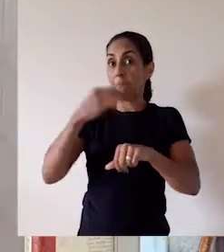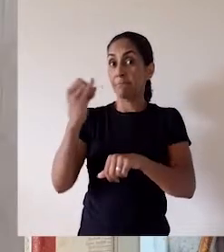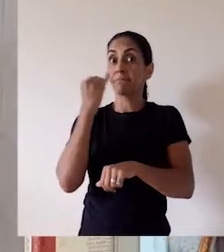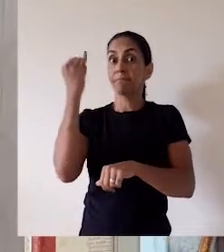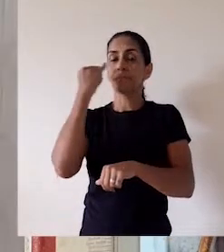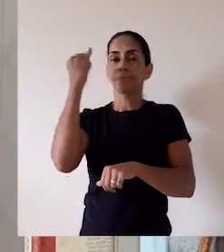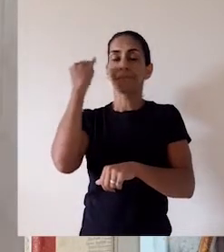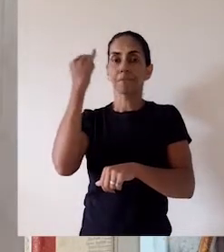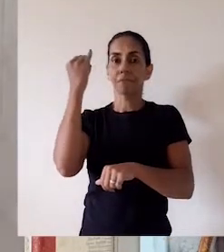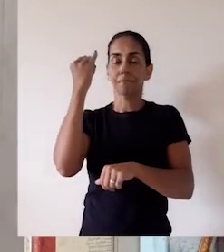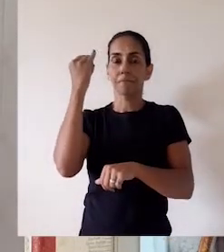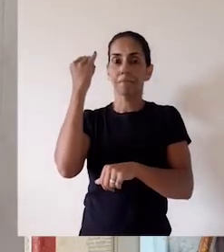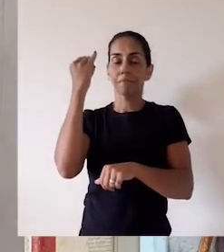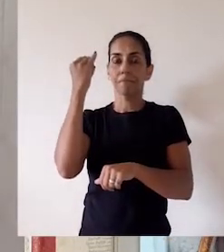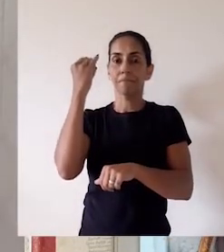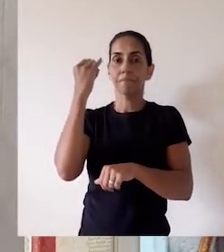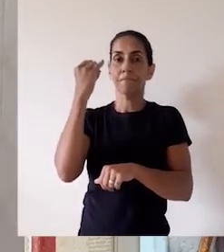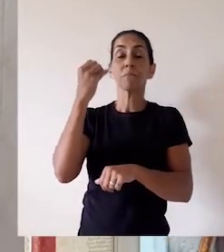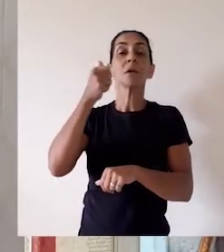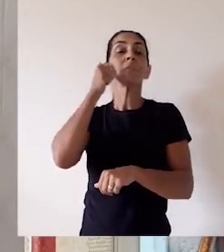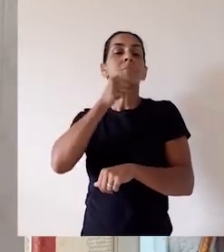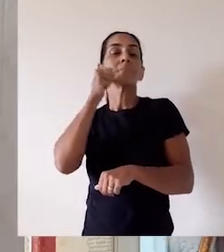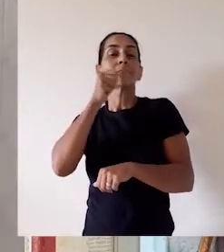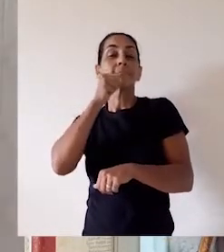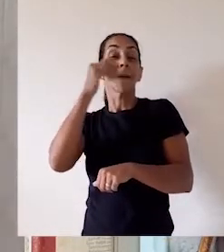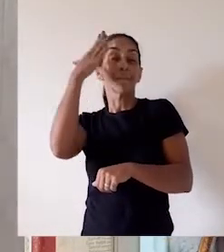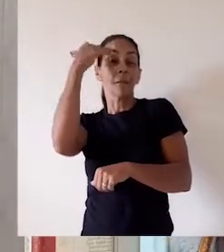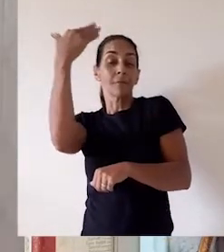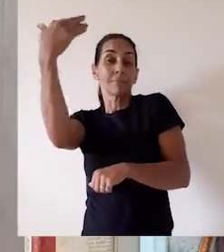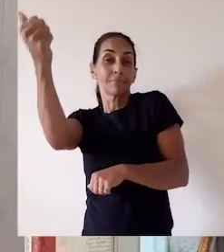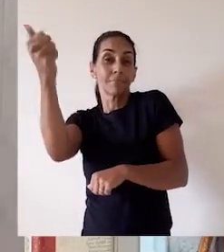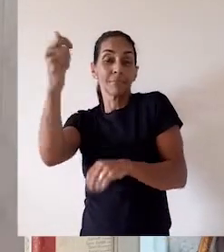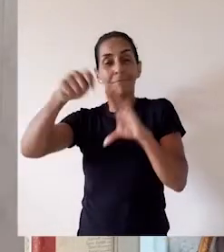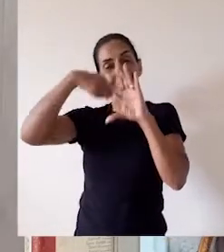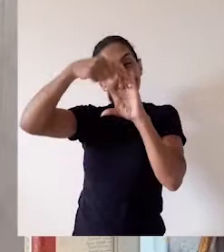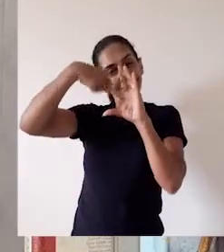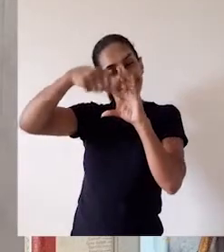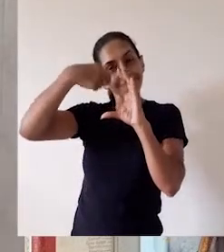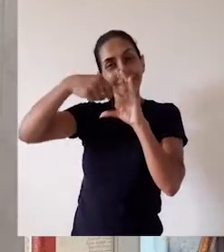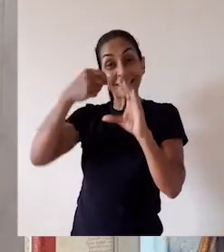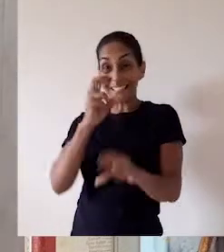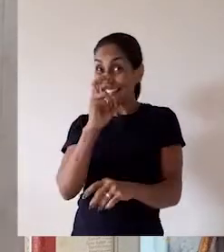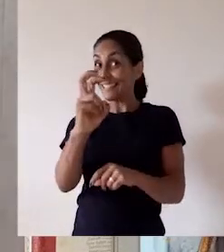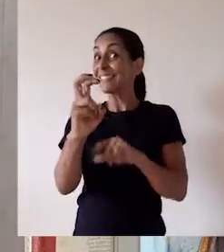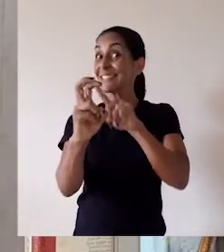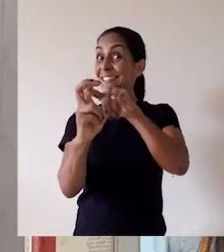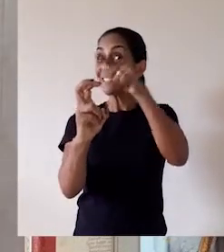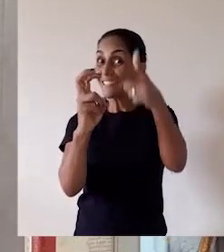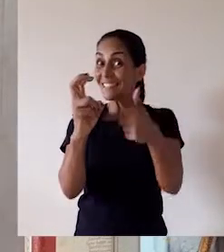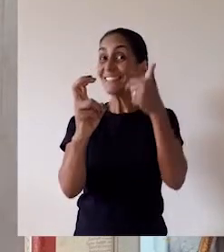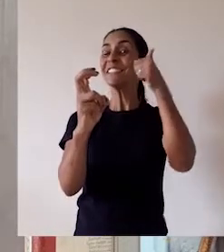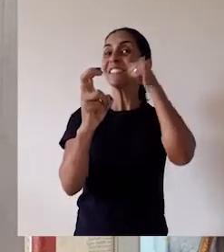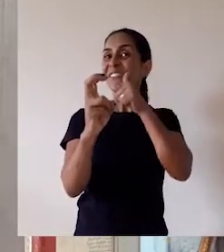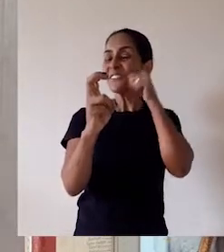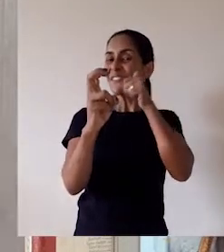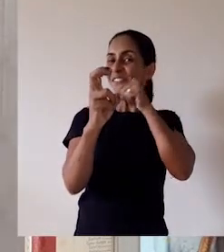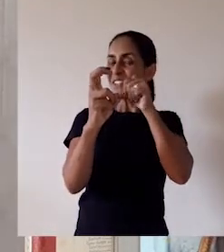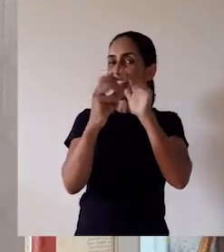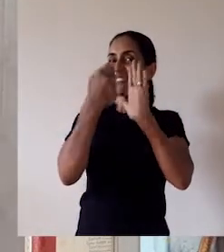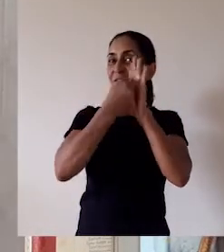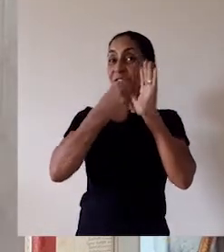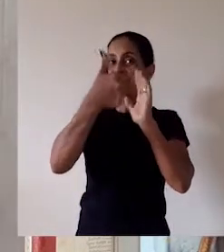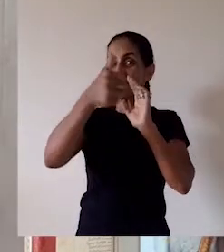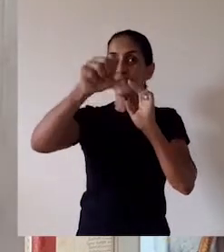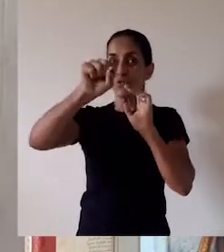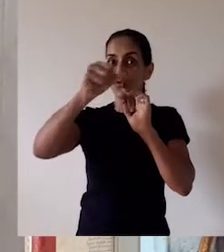privilegiada. Com o intuito de enaltecer essas mulheres incríveis, para o vídeo de hoje eu fiz uma seleção com as 5 maiores escritoras desse